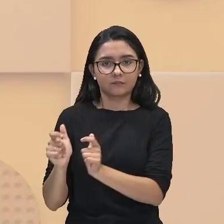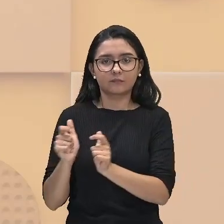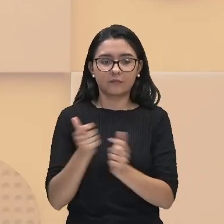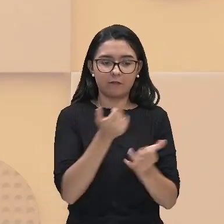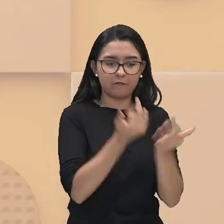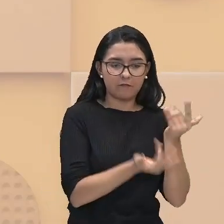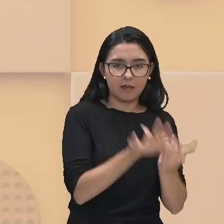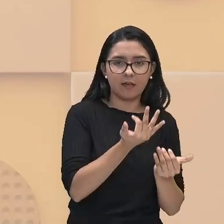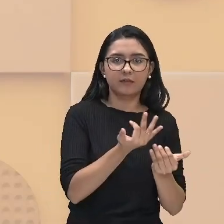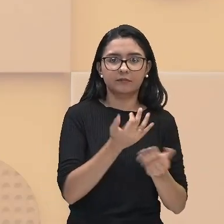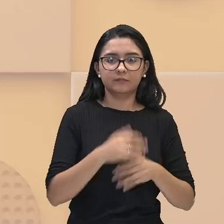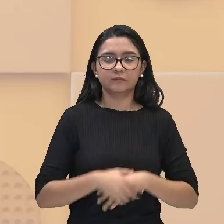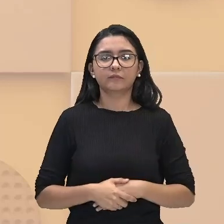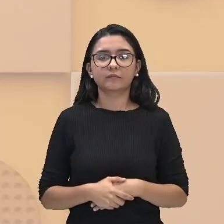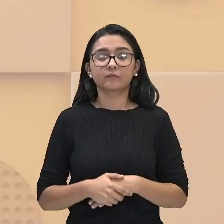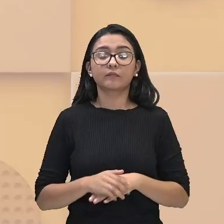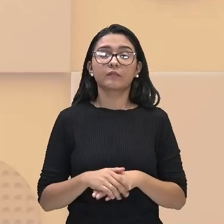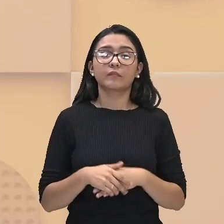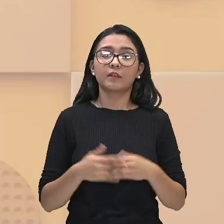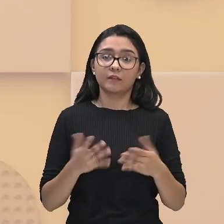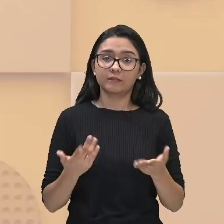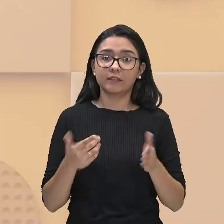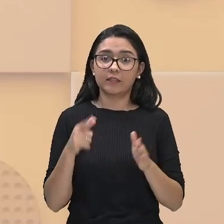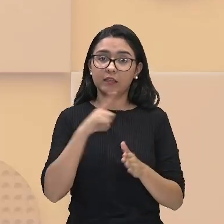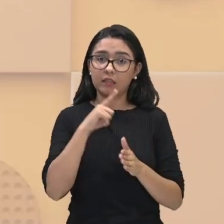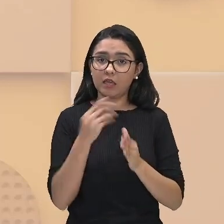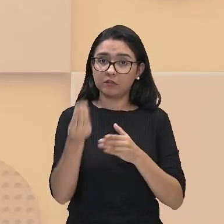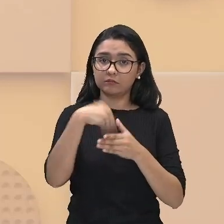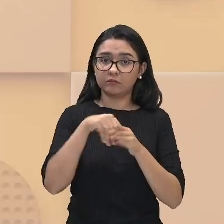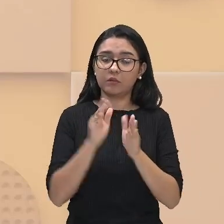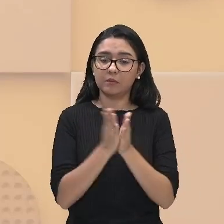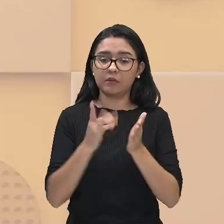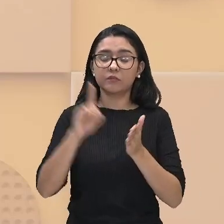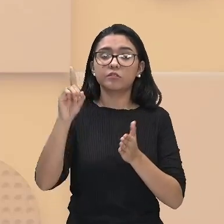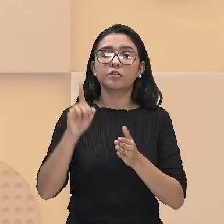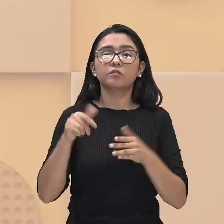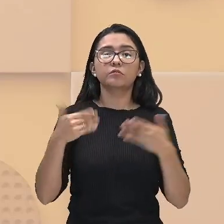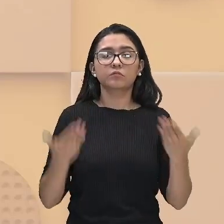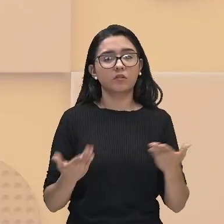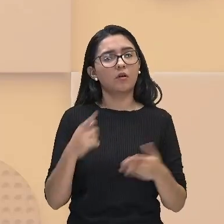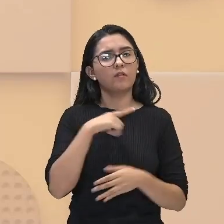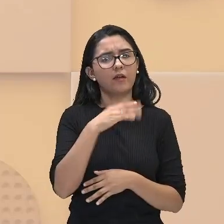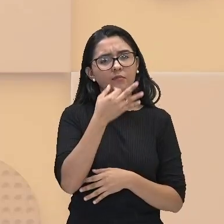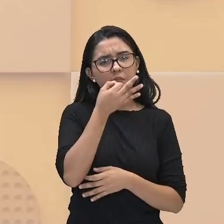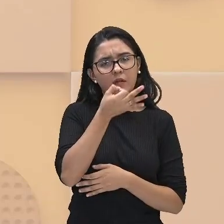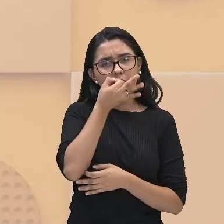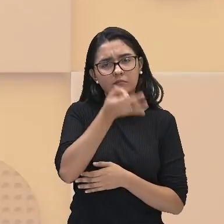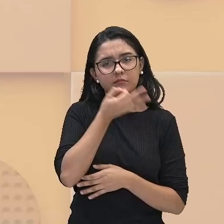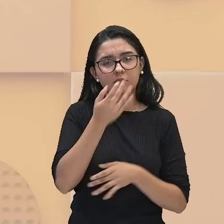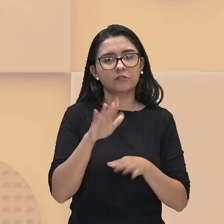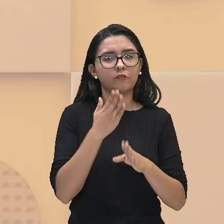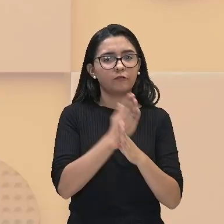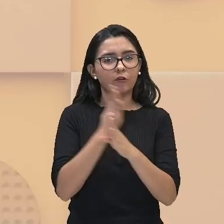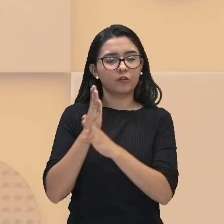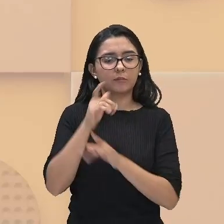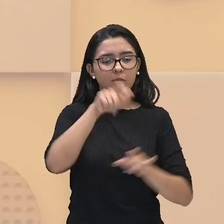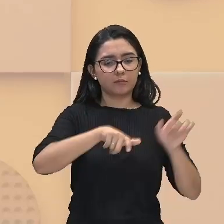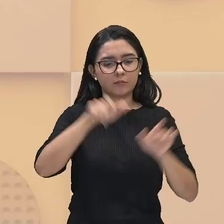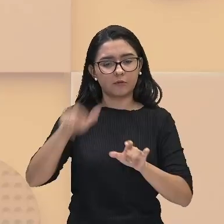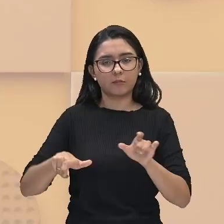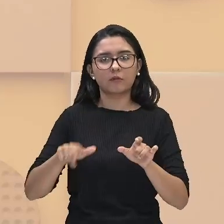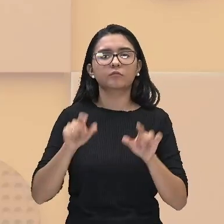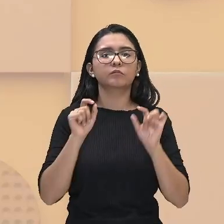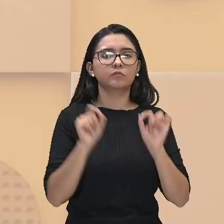ali abordadas na palavra de Deus, na Bíblia, ele vai fazer esses questionamentos e vai encontrar ali personagens para